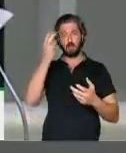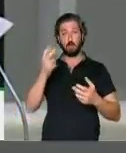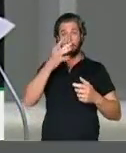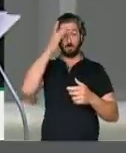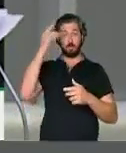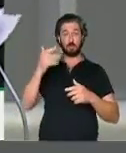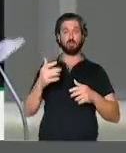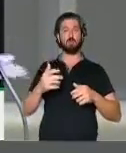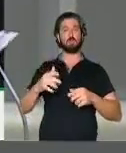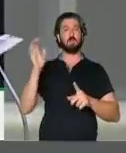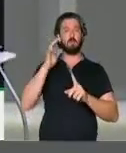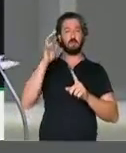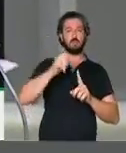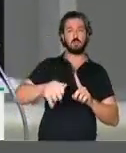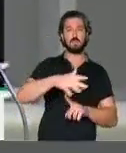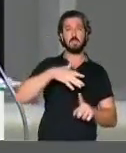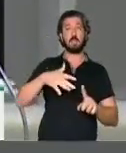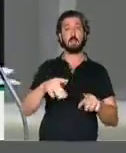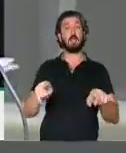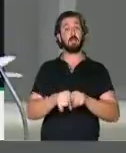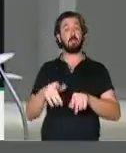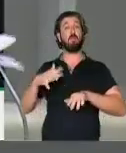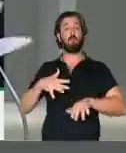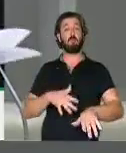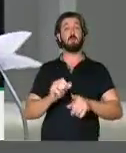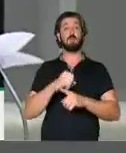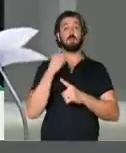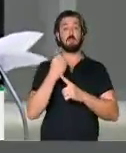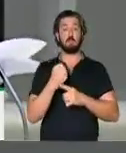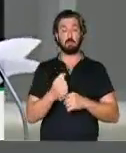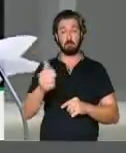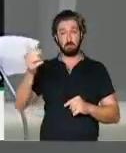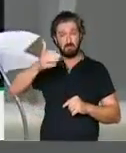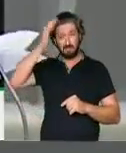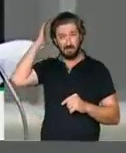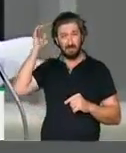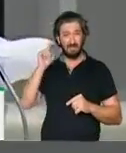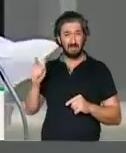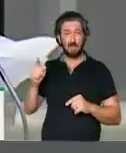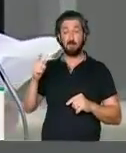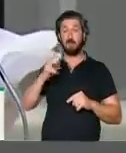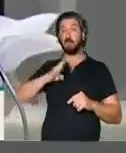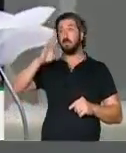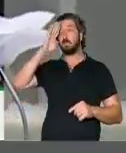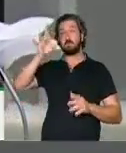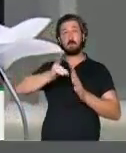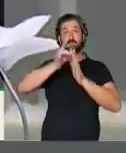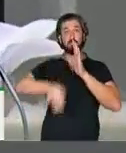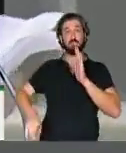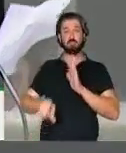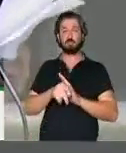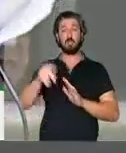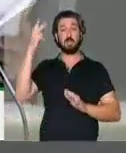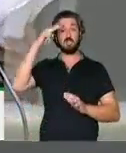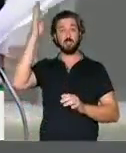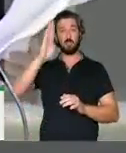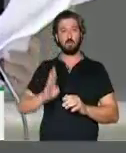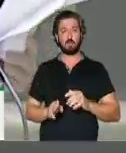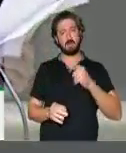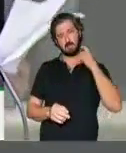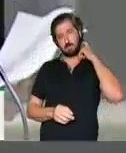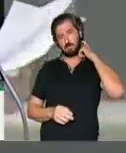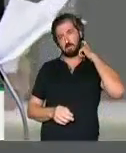de opinião e movimentos sociais. Temer tem a maior rejeição de todos os presidentes nos